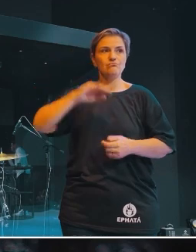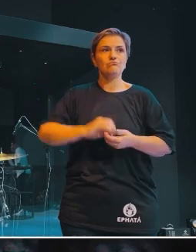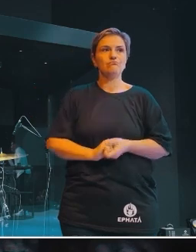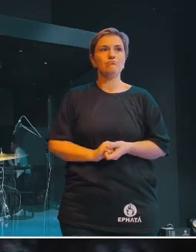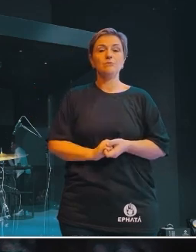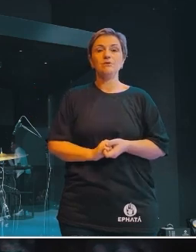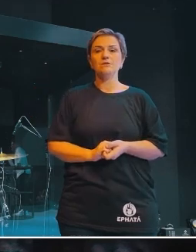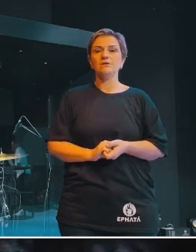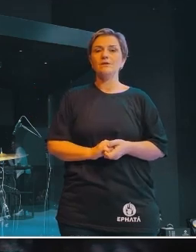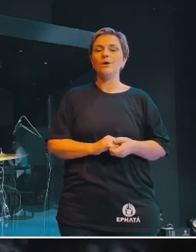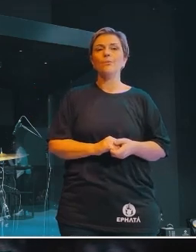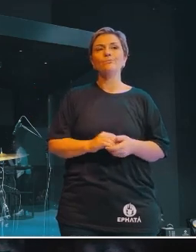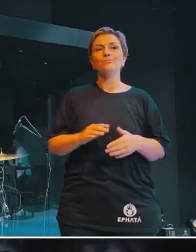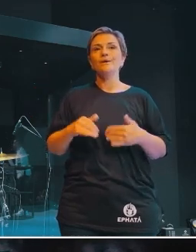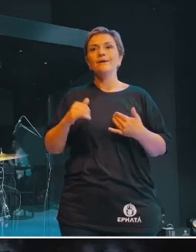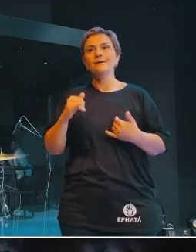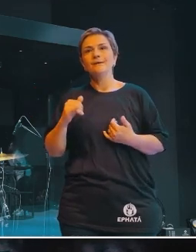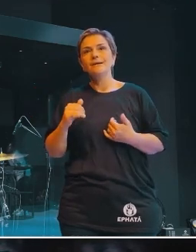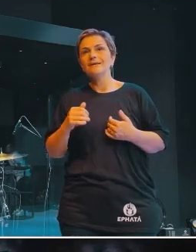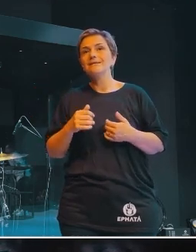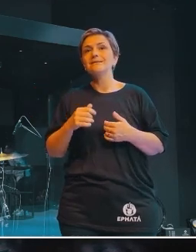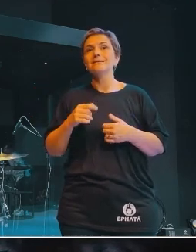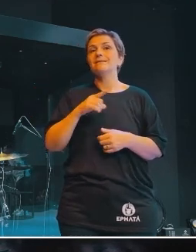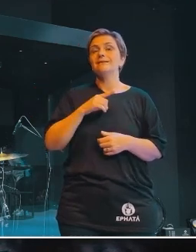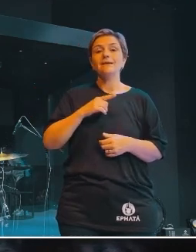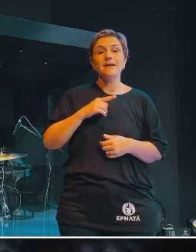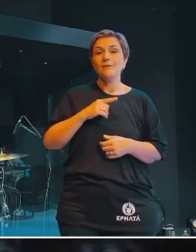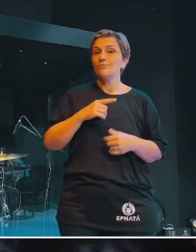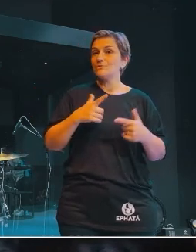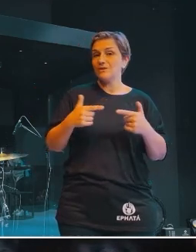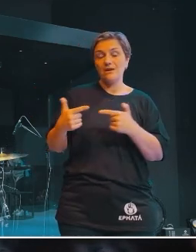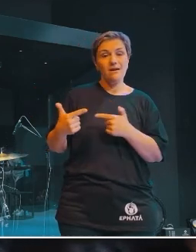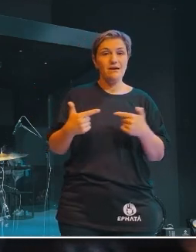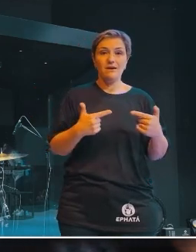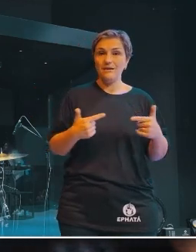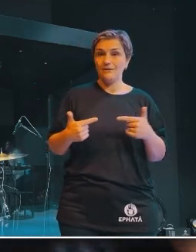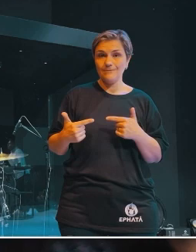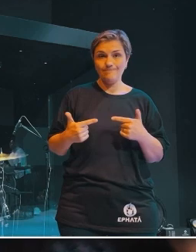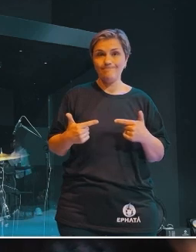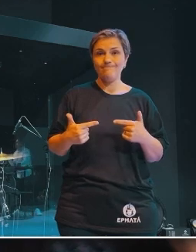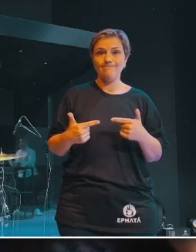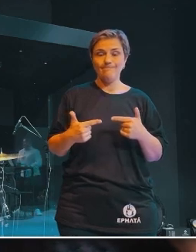logo guerras, olha para mim, pelo amor de Deus, serão inevitáveis.